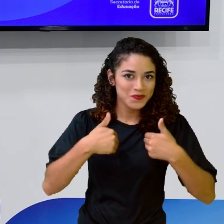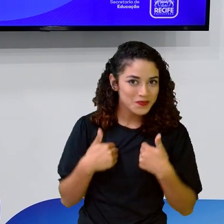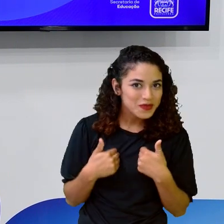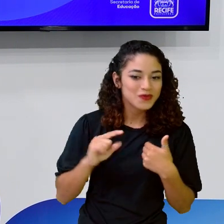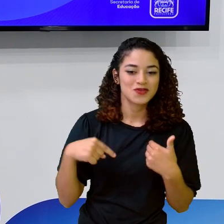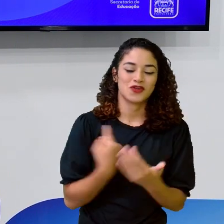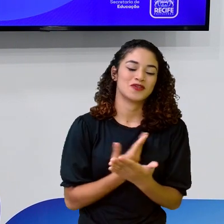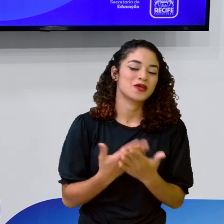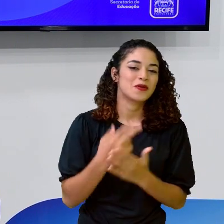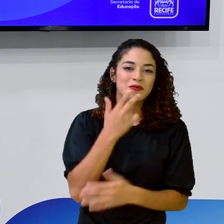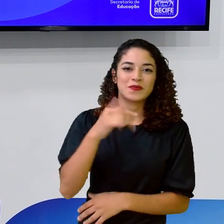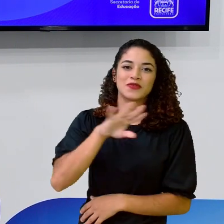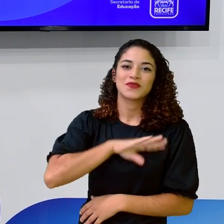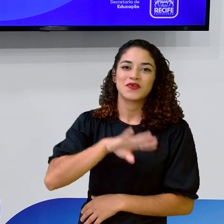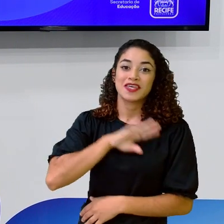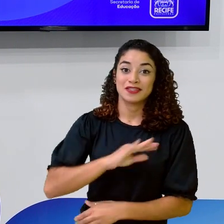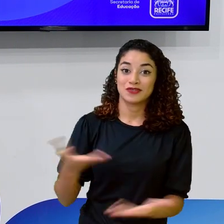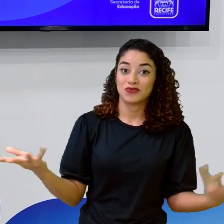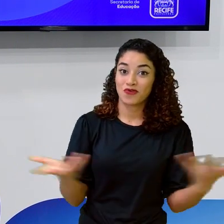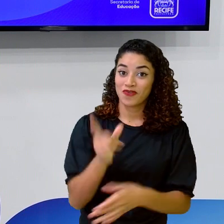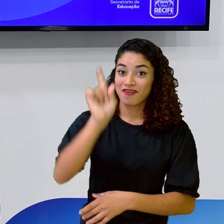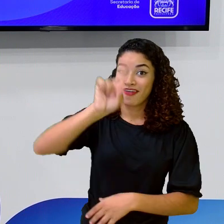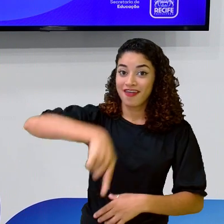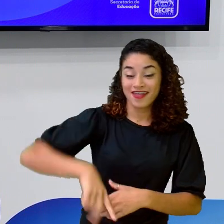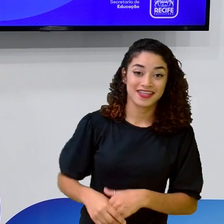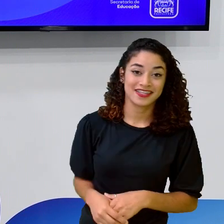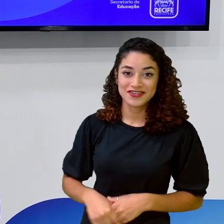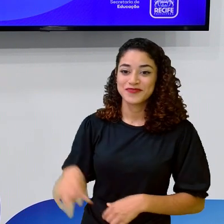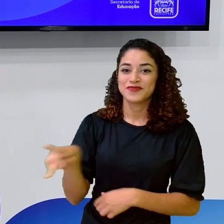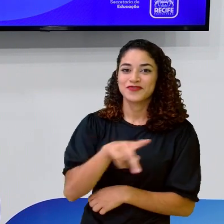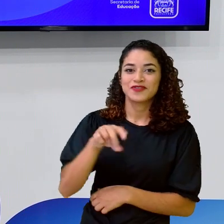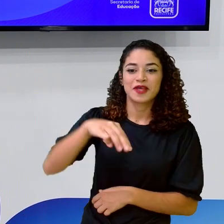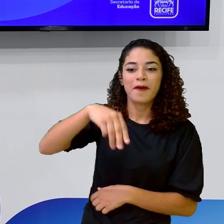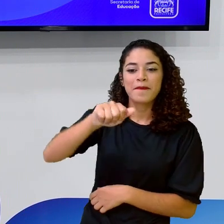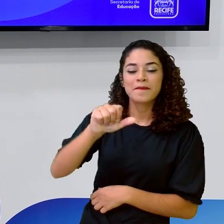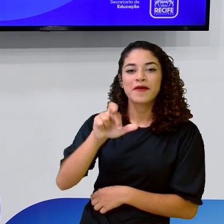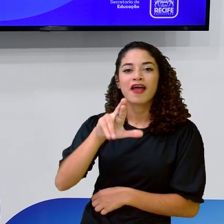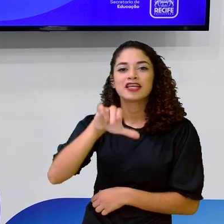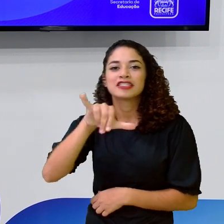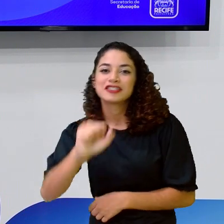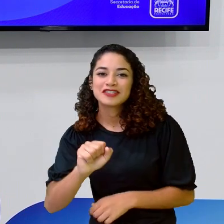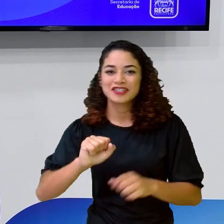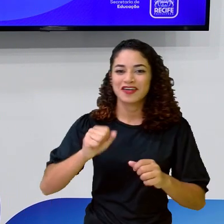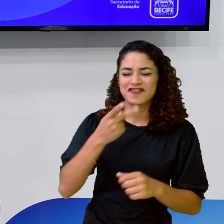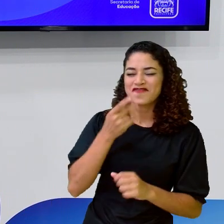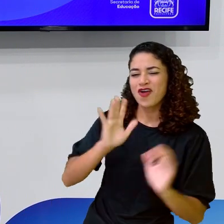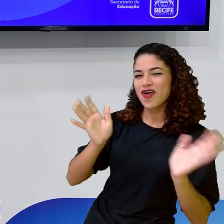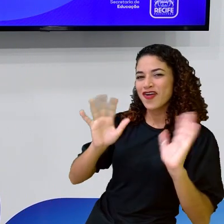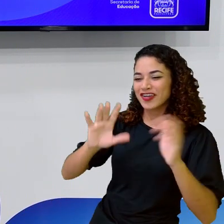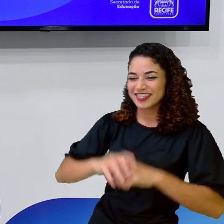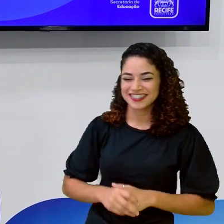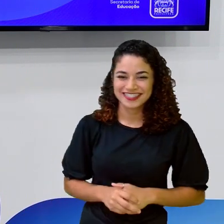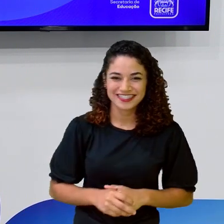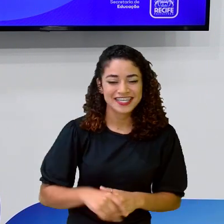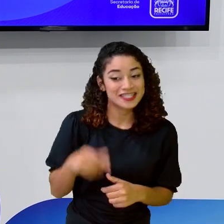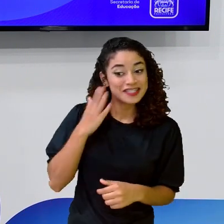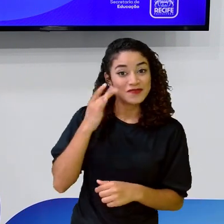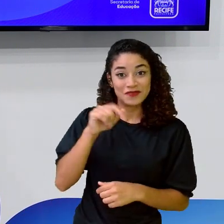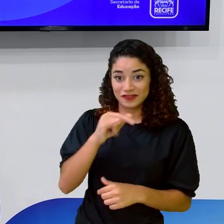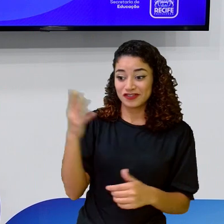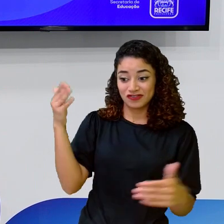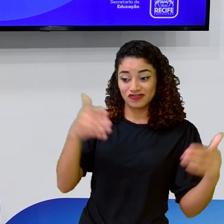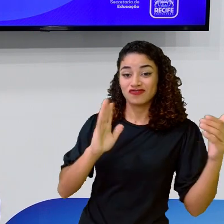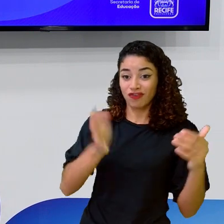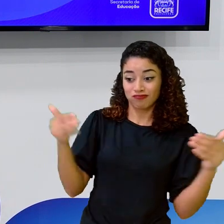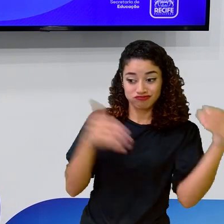nossa aula de língua portuguesa de hoje, é a professora Márcia. Vamos dar um olá para a professora Márcia, e saber se vocês já estão